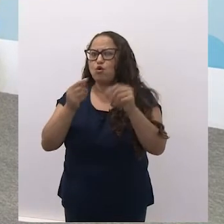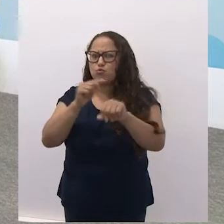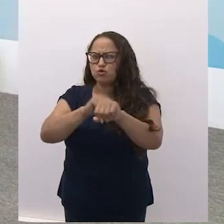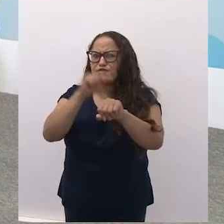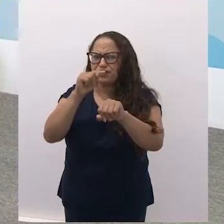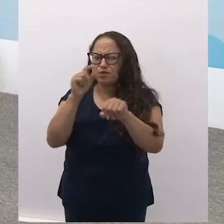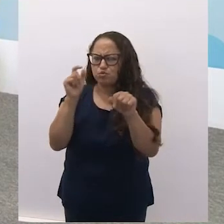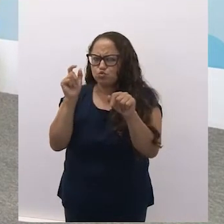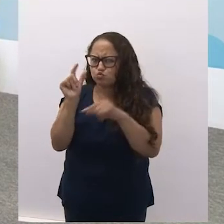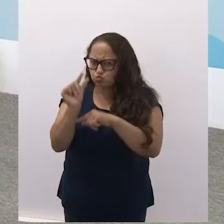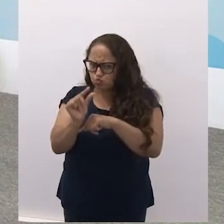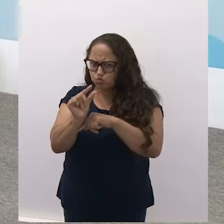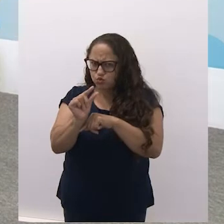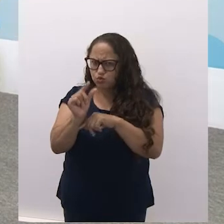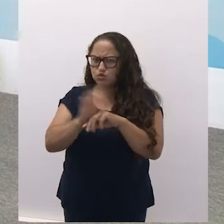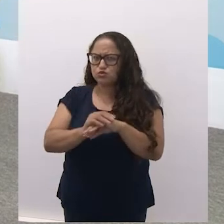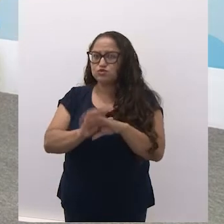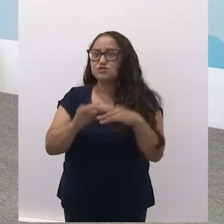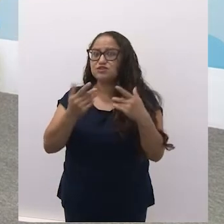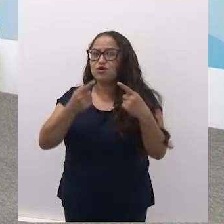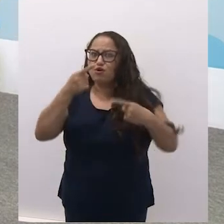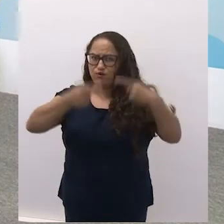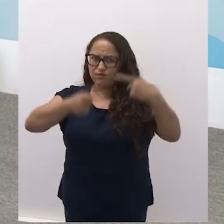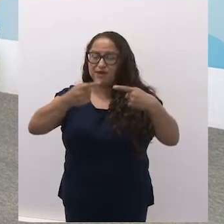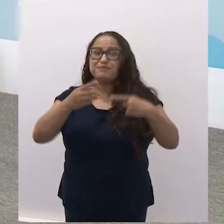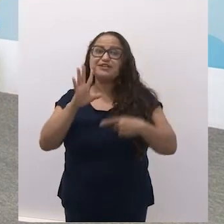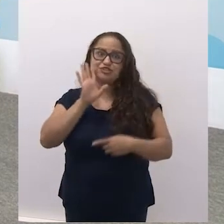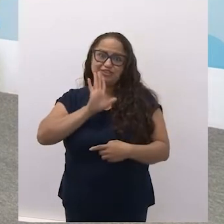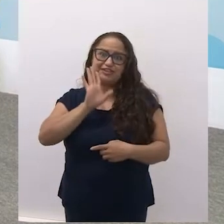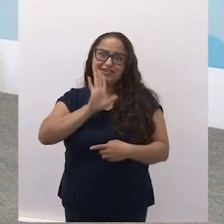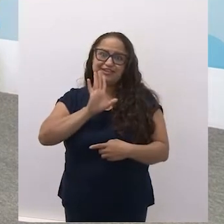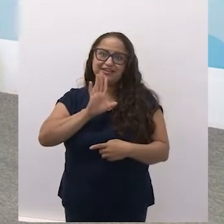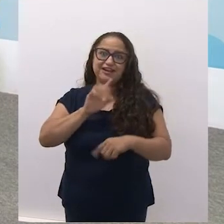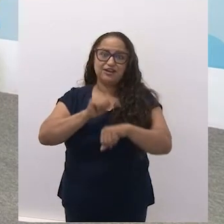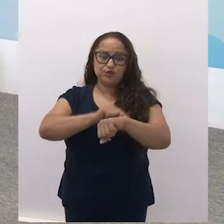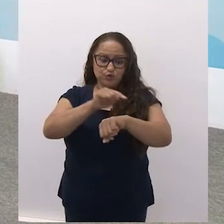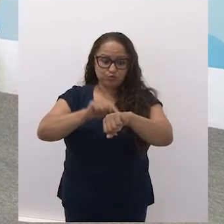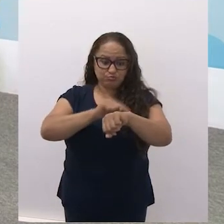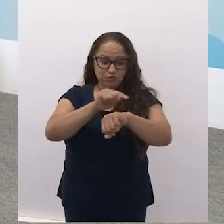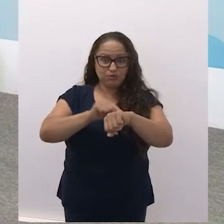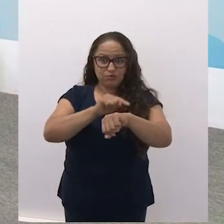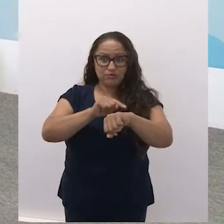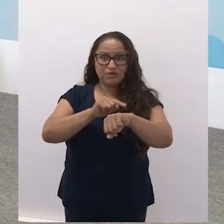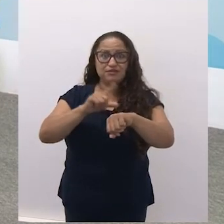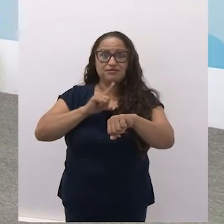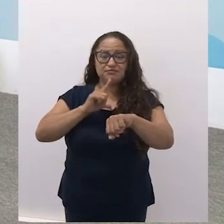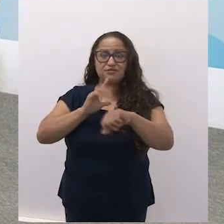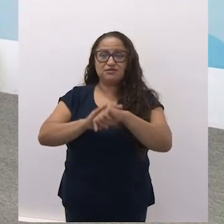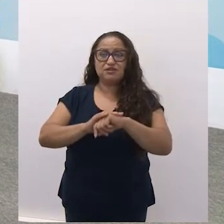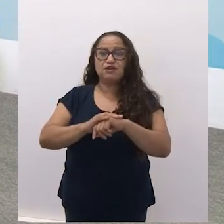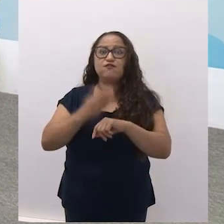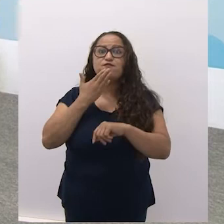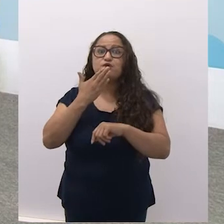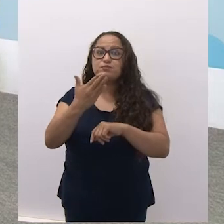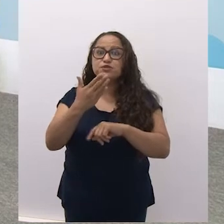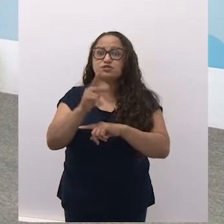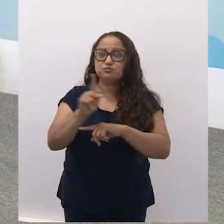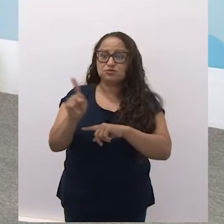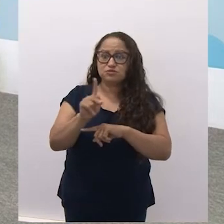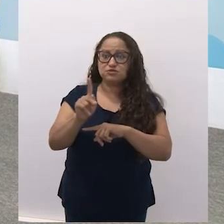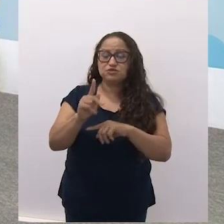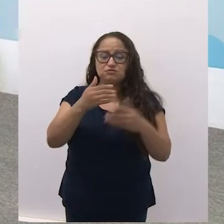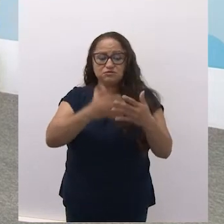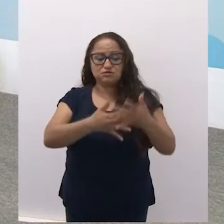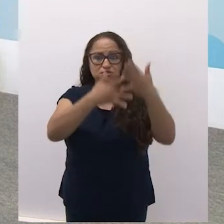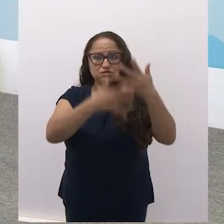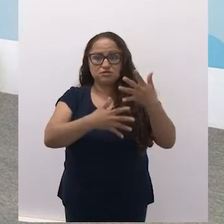meio apertado... O debate está bom, mas o debate está bom e o tempo está correndo, está meio apertado. Eu vou pedir para a produção nessa interação,